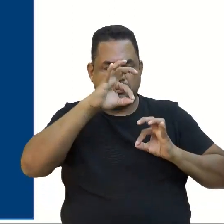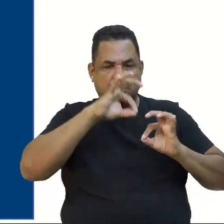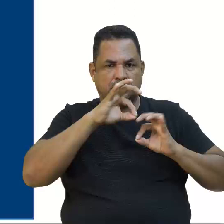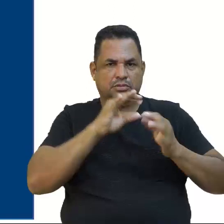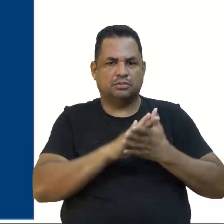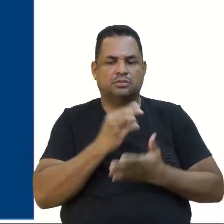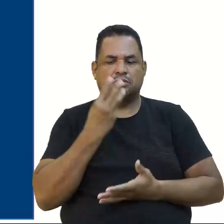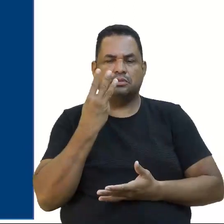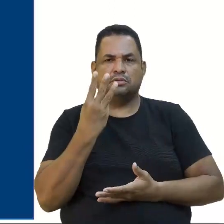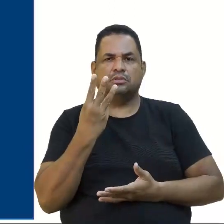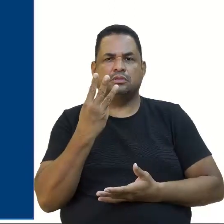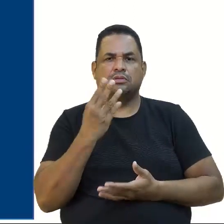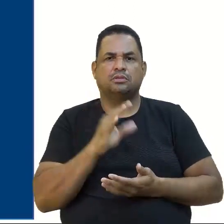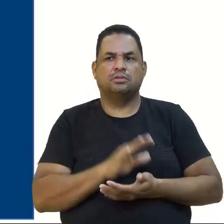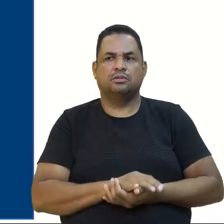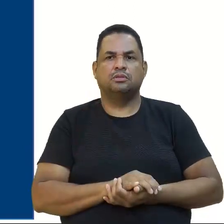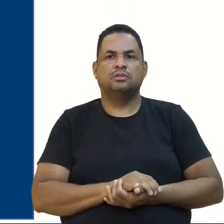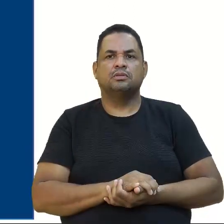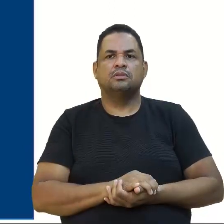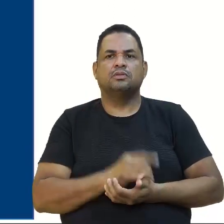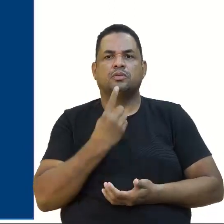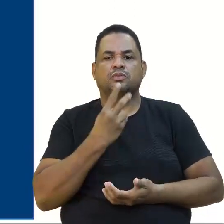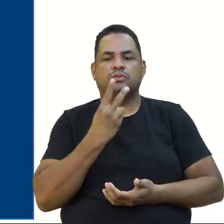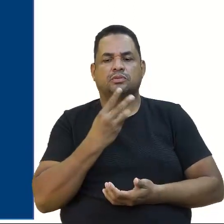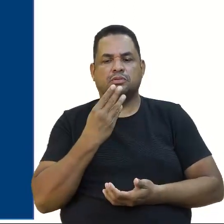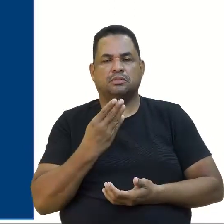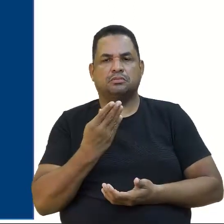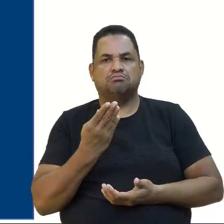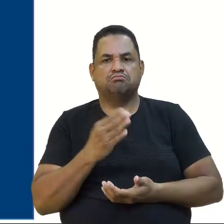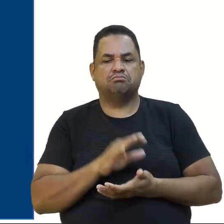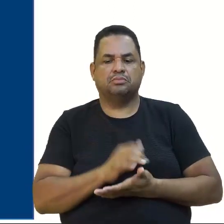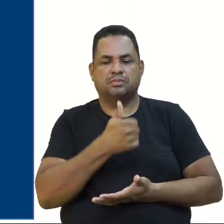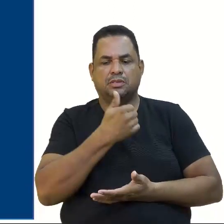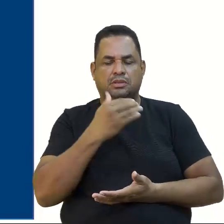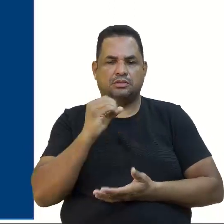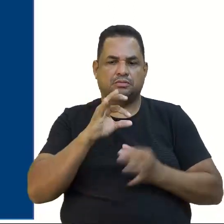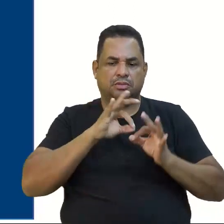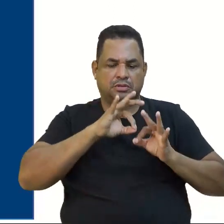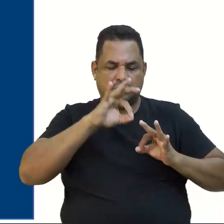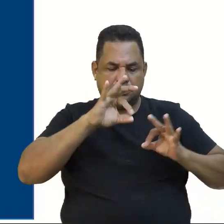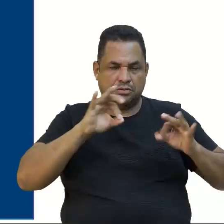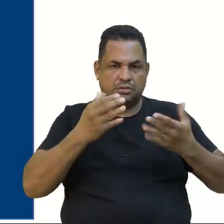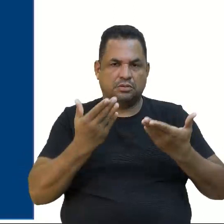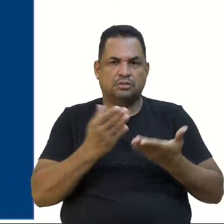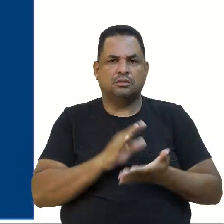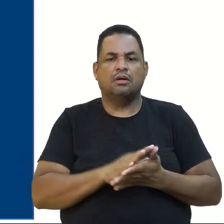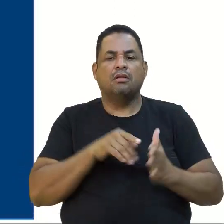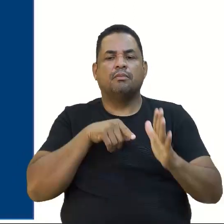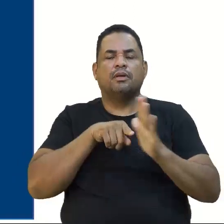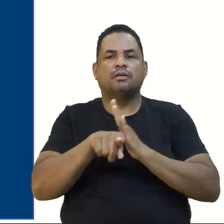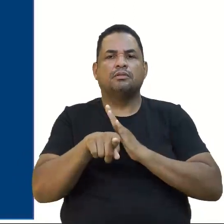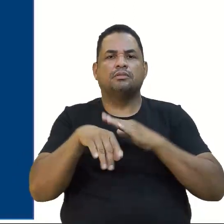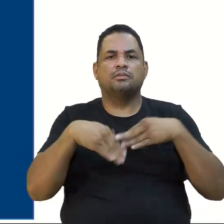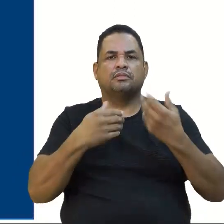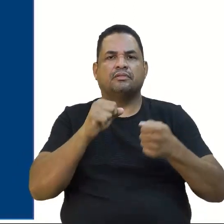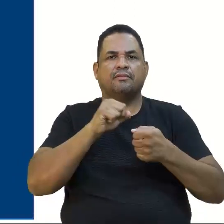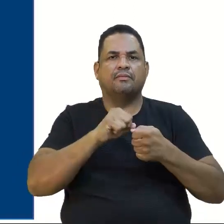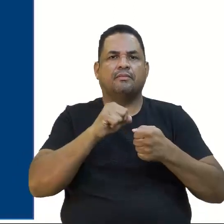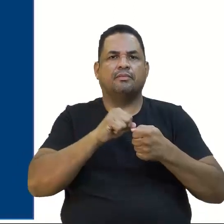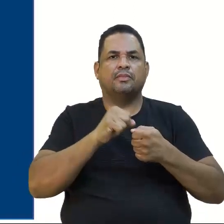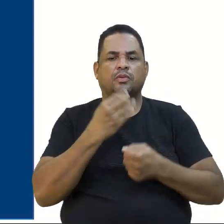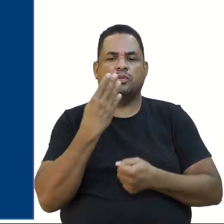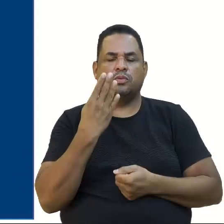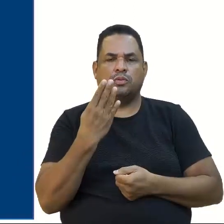3 quadrados, 1, 2, 3, 4, 5, 6, 7, 8, 9, 10 palitos. E agora a pergunta é, para fazer